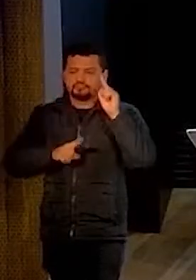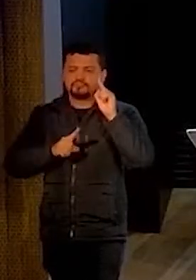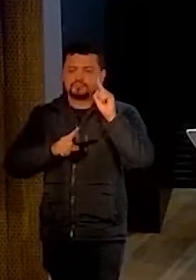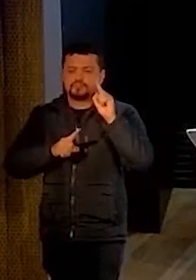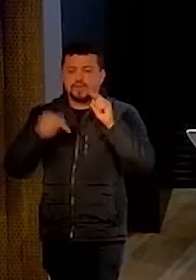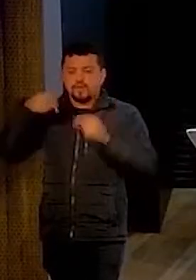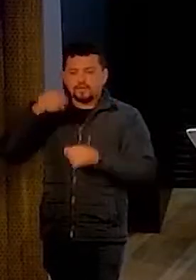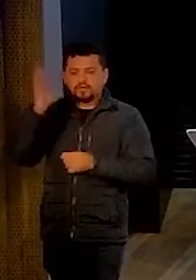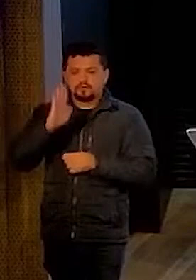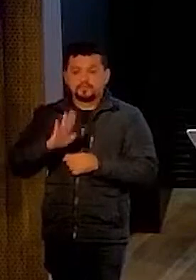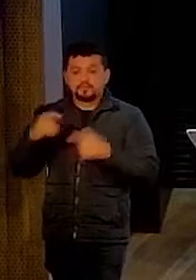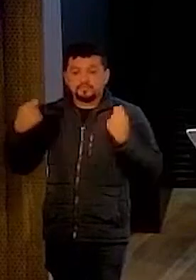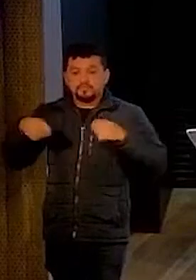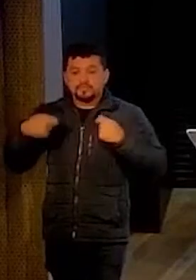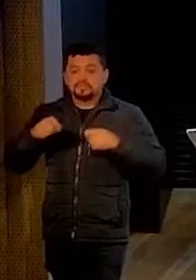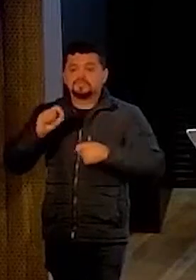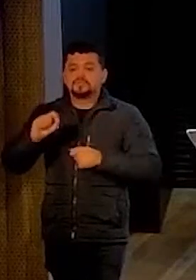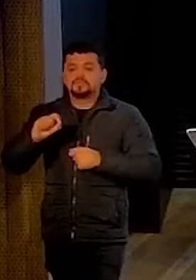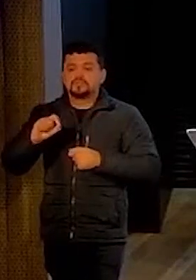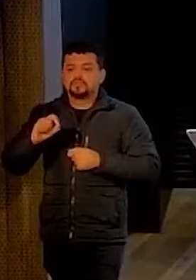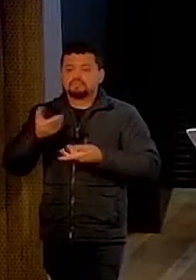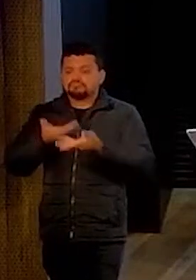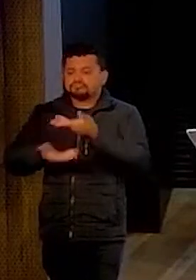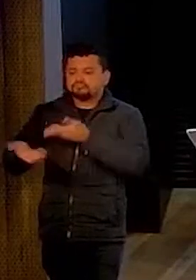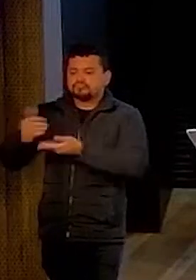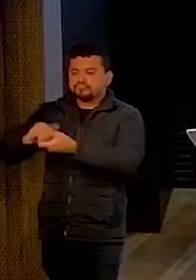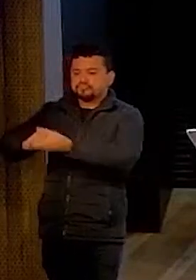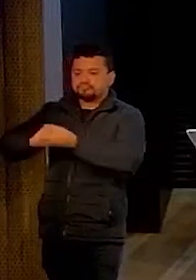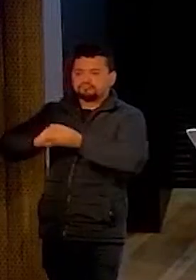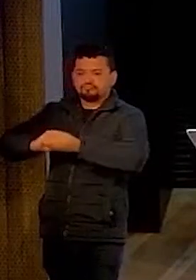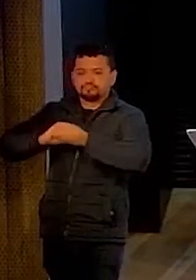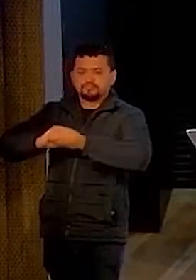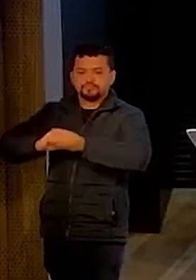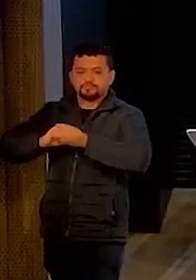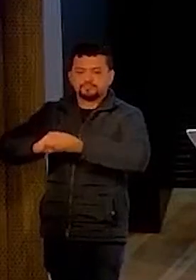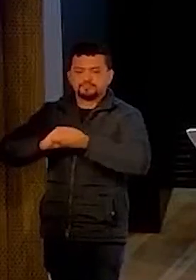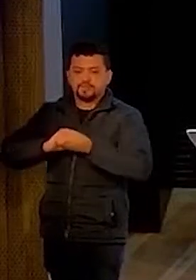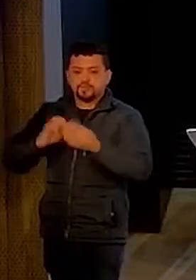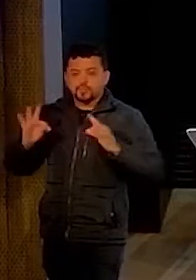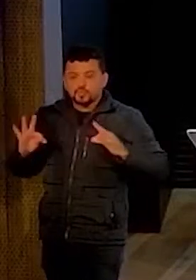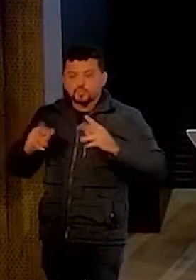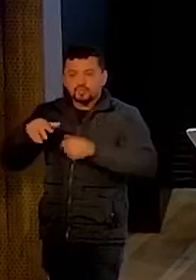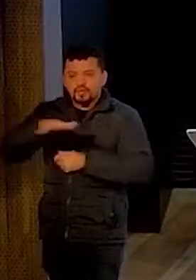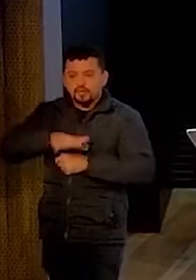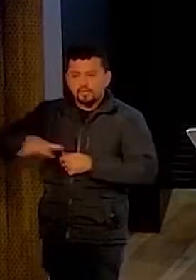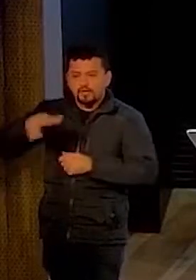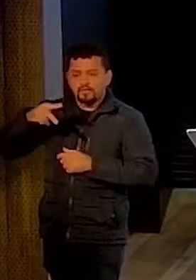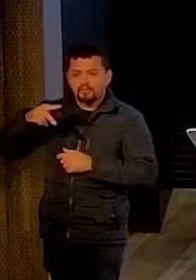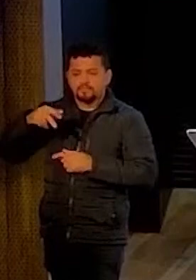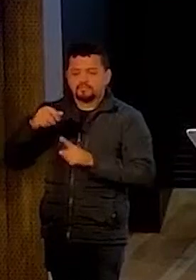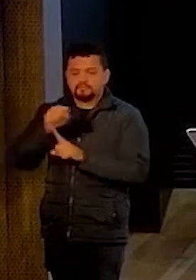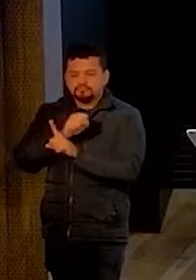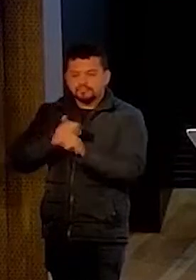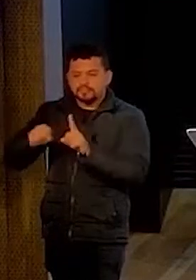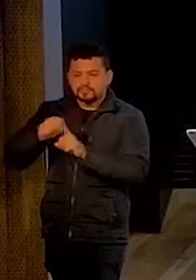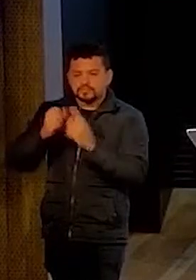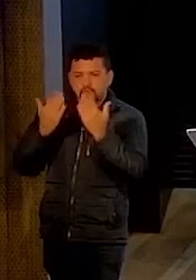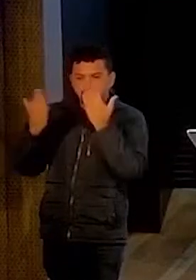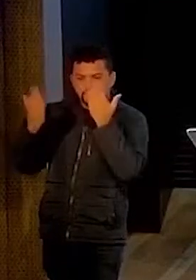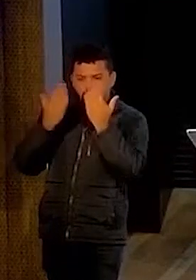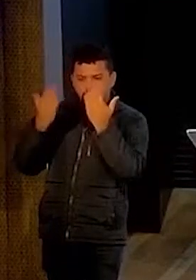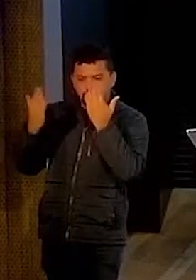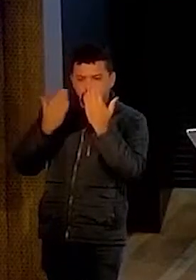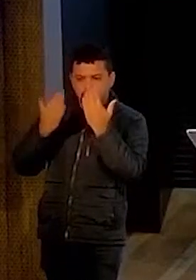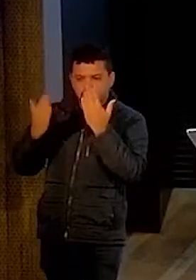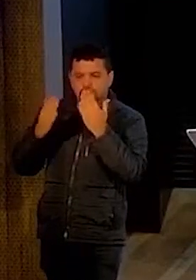dar as mãos toda a rede de atenção psicossocial deve funcionar eu